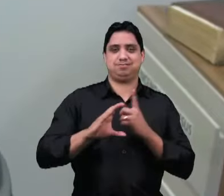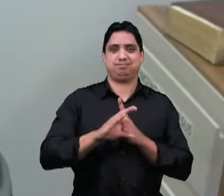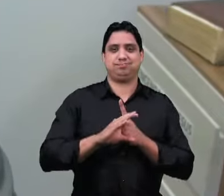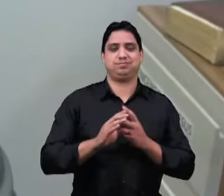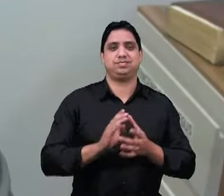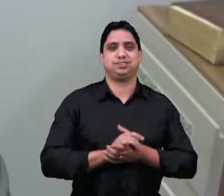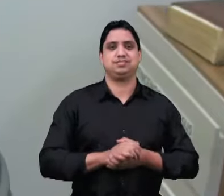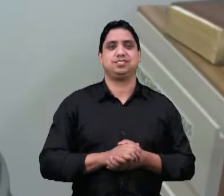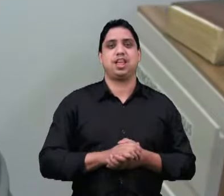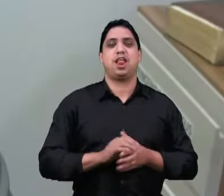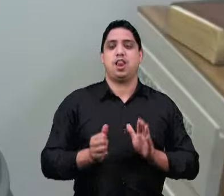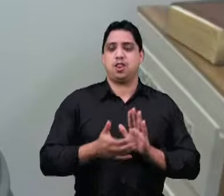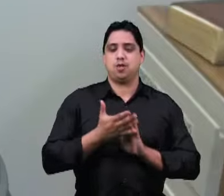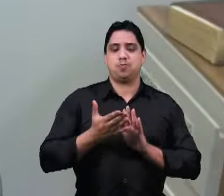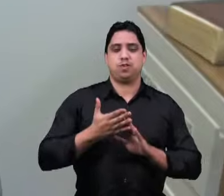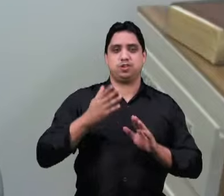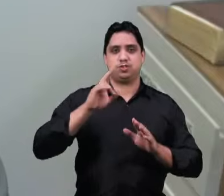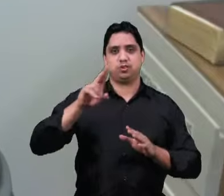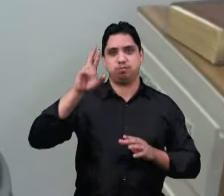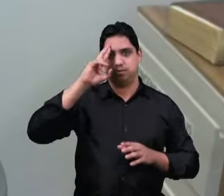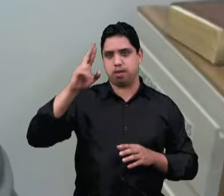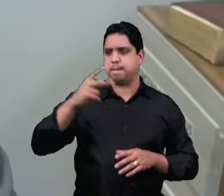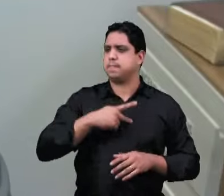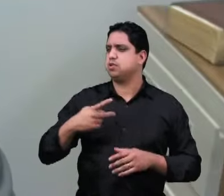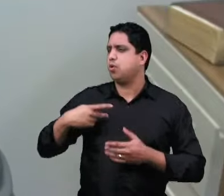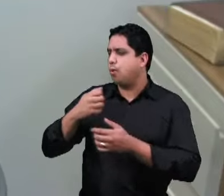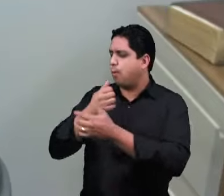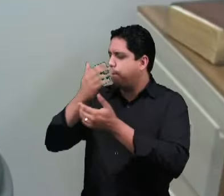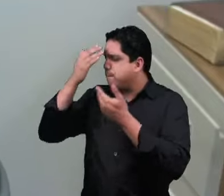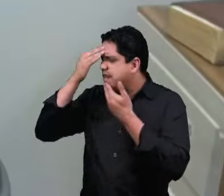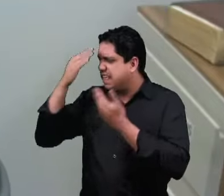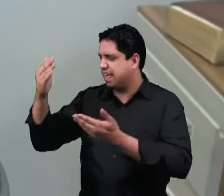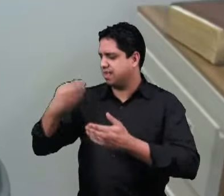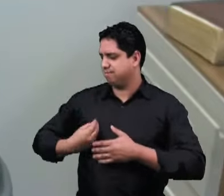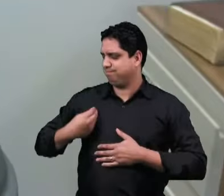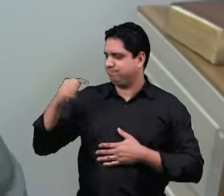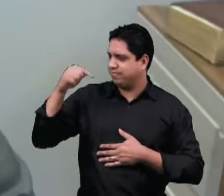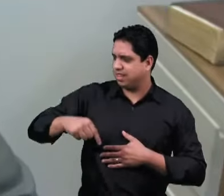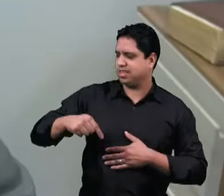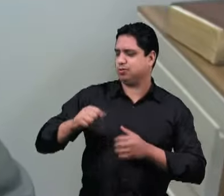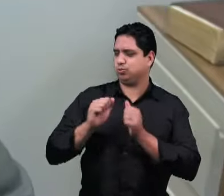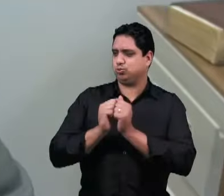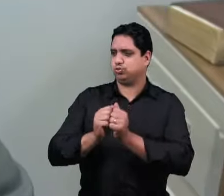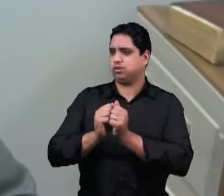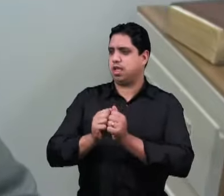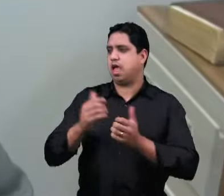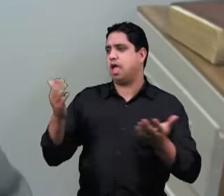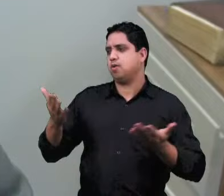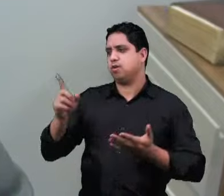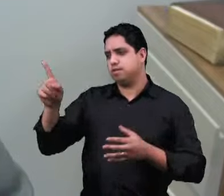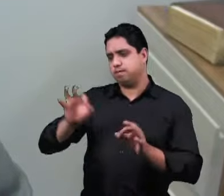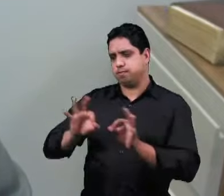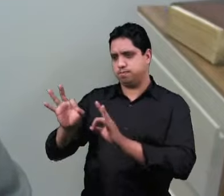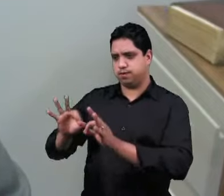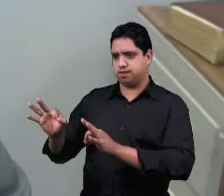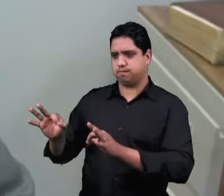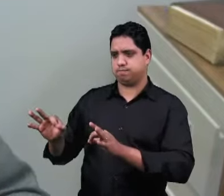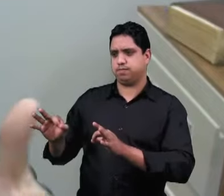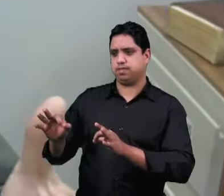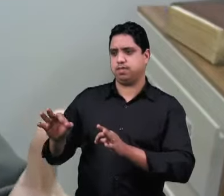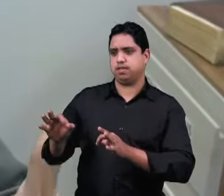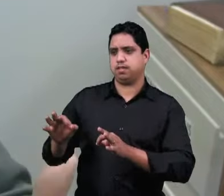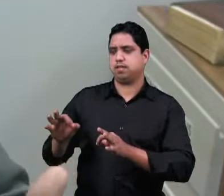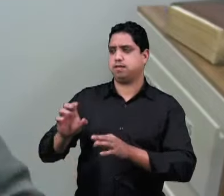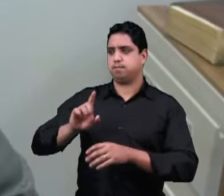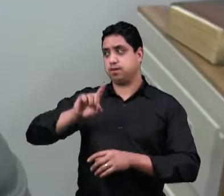lar. Louvado seja o nome do Senhor. Glória pastor Ademir, obrigado pela sua vinda aqui em nossos estúdios. O pastor agora vai se preparar para ir para o